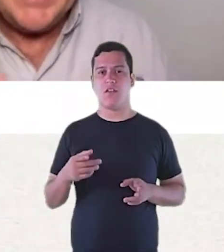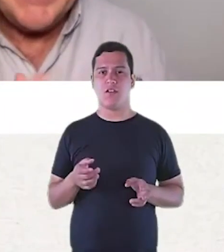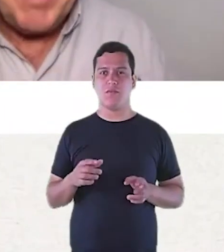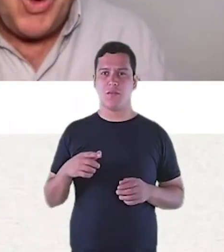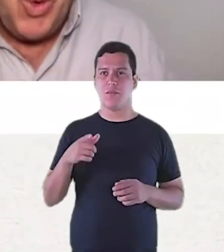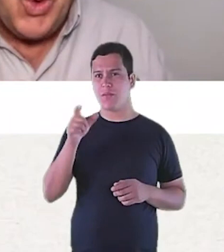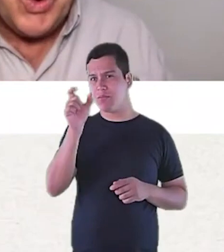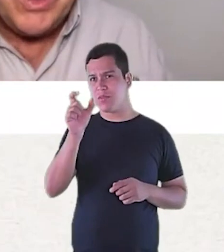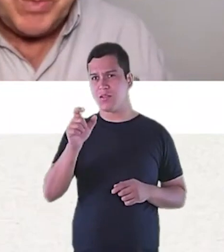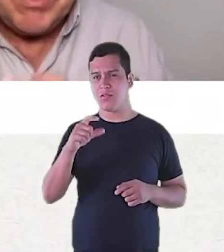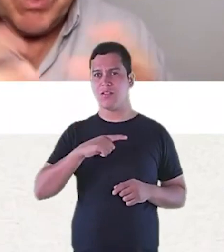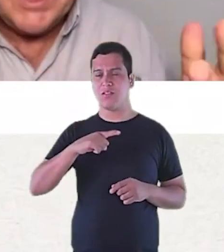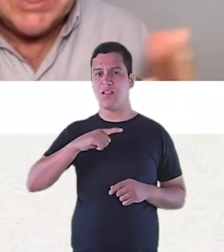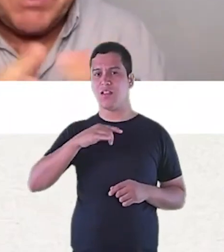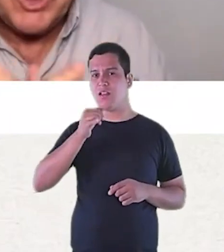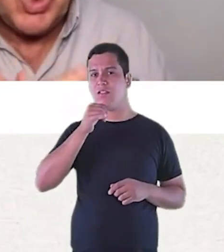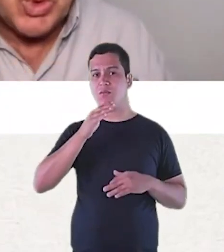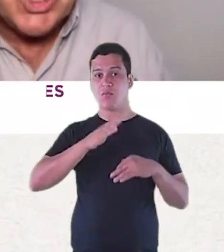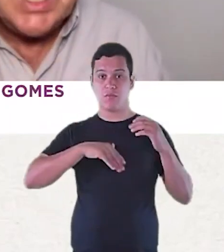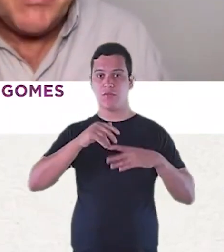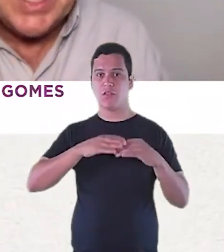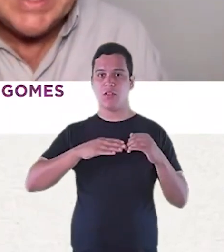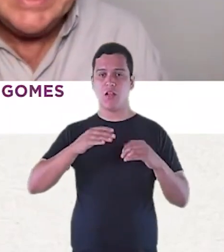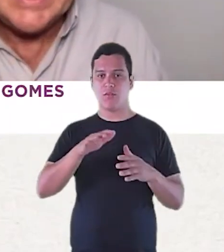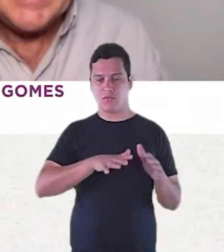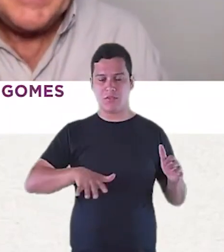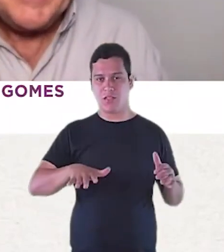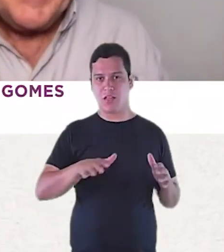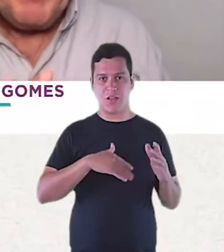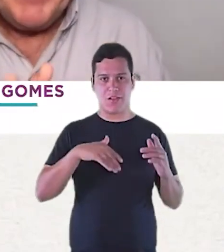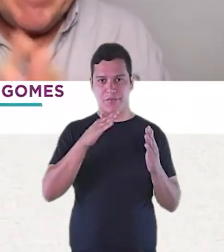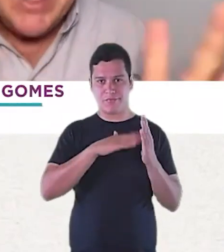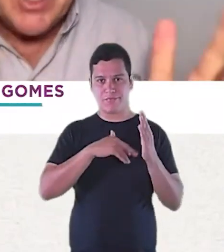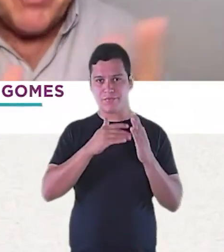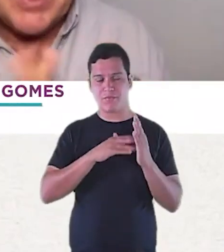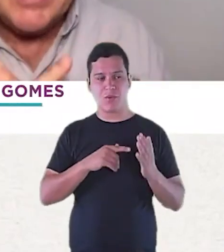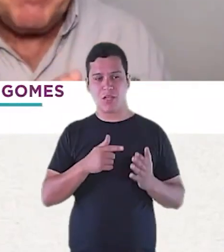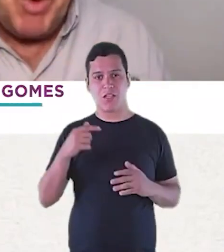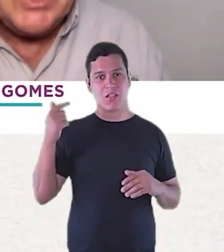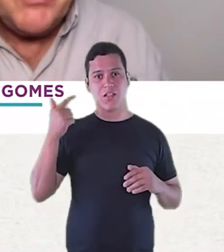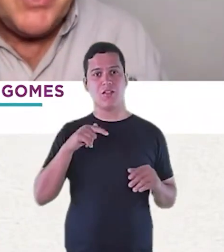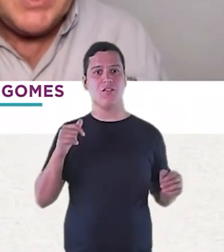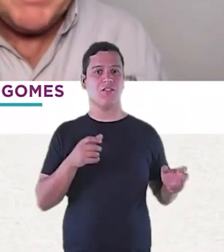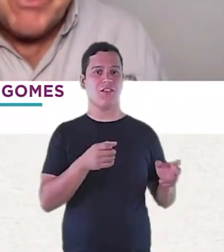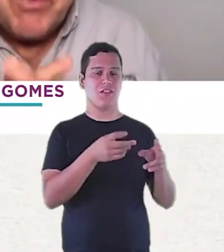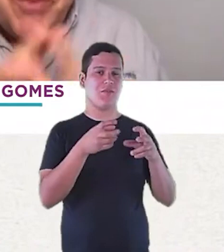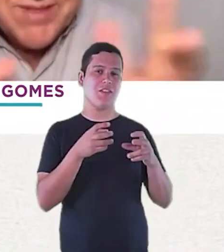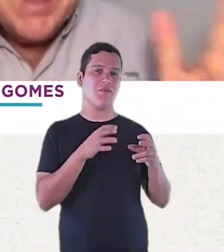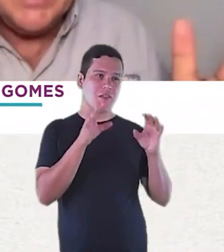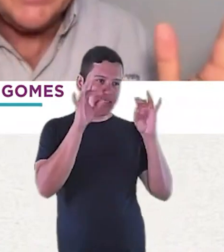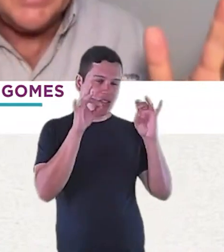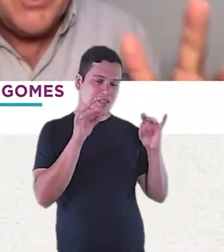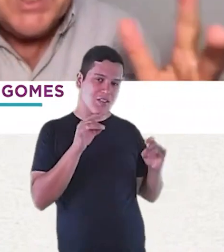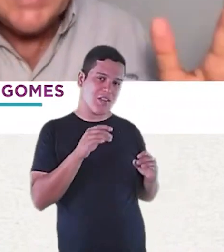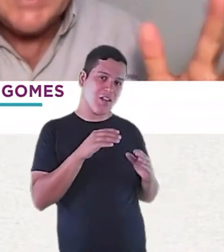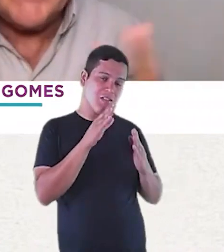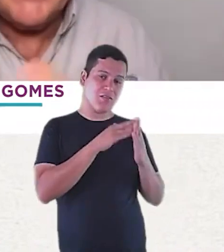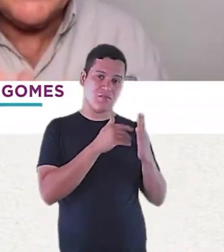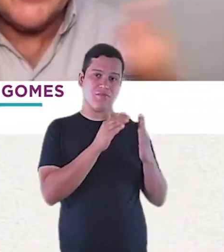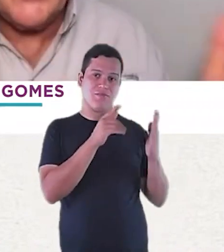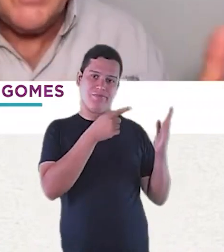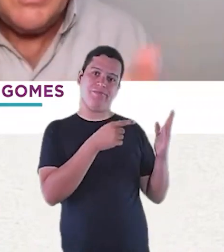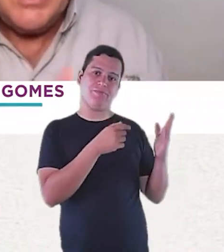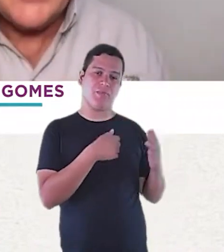entendida, uma especialista em barroco e especialmente em mitologia africana, estética africana, pode ver. Mas isso é fascinante, é